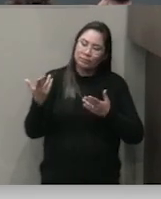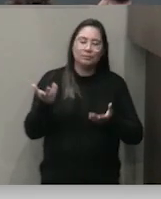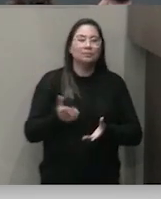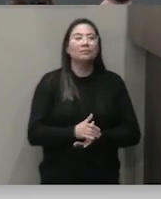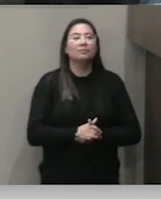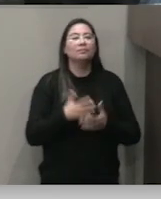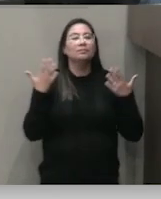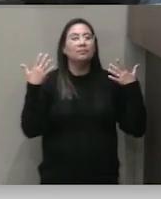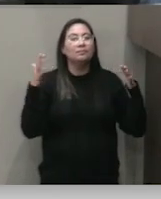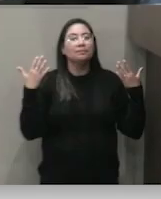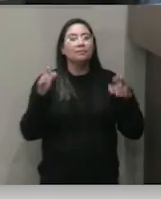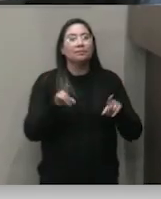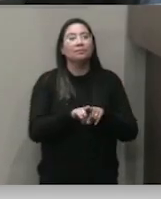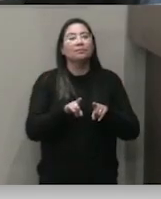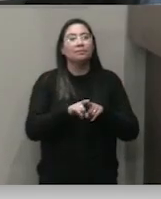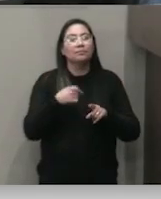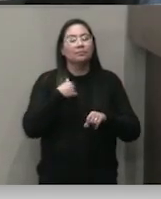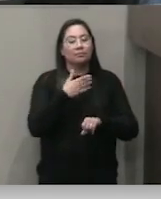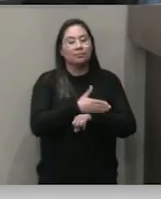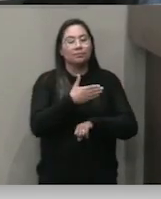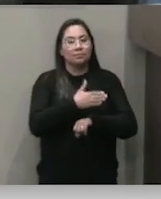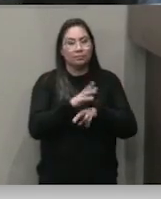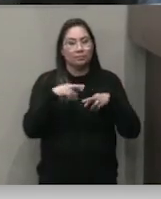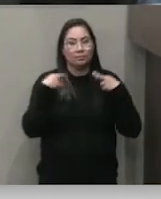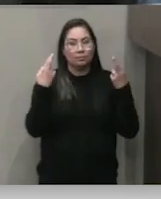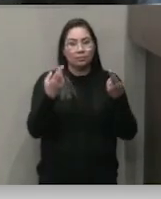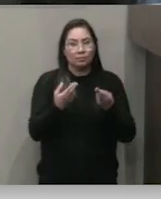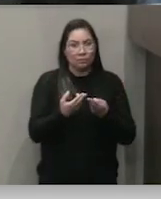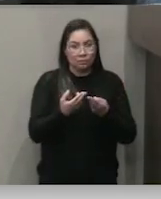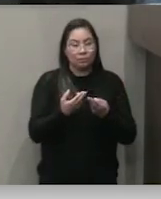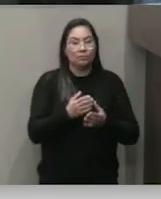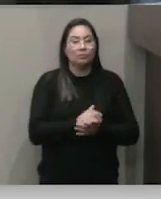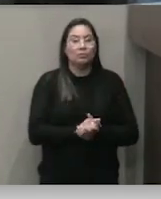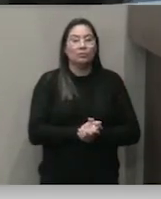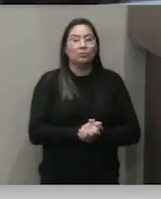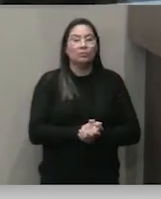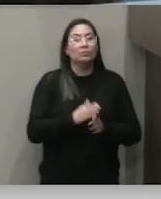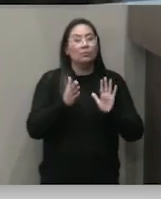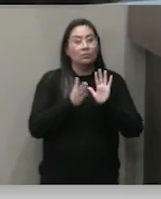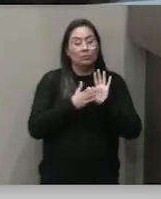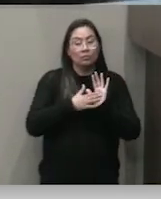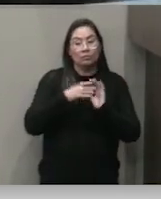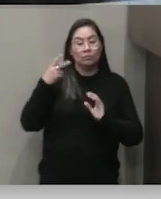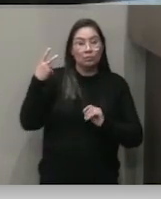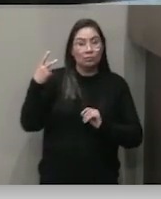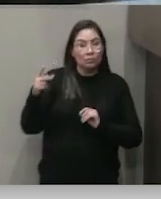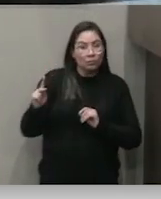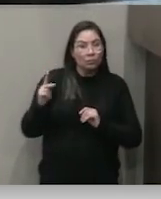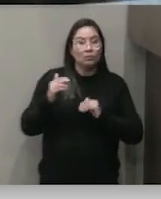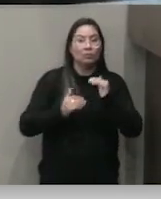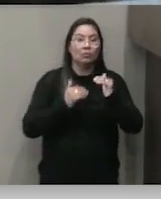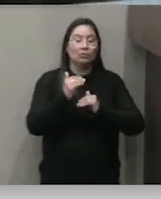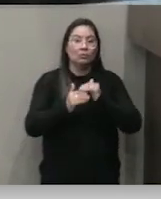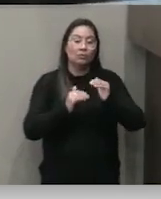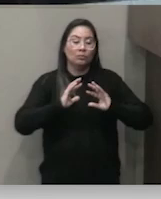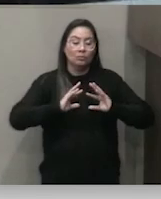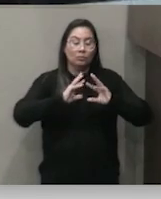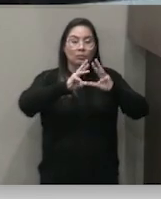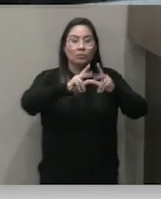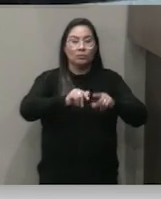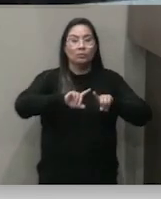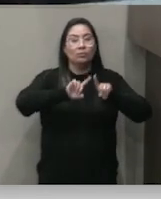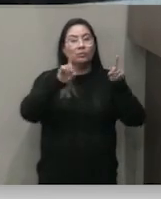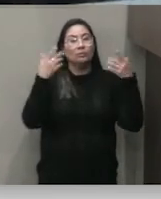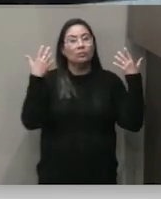queria lhe parabenizar, porque eu participei das reuniões. Foi uma proposição sua, foi uma construção de todos,